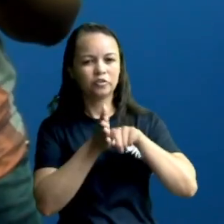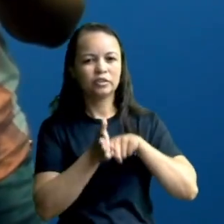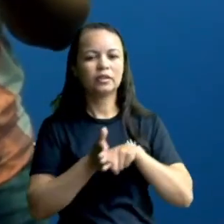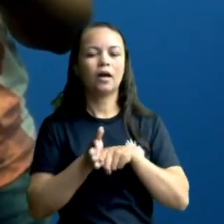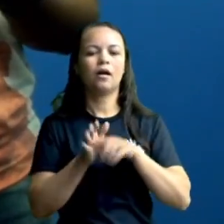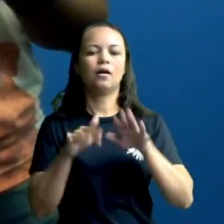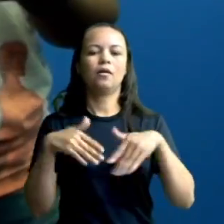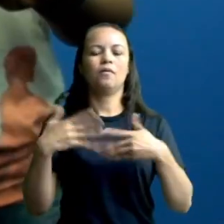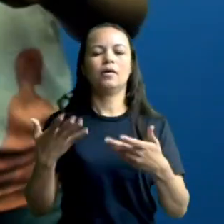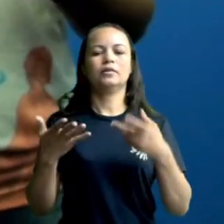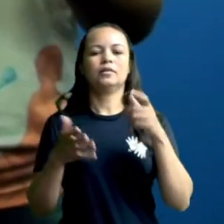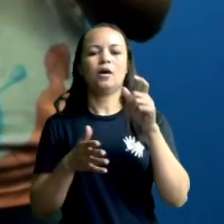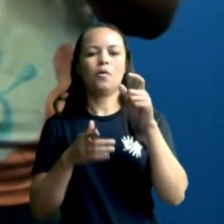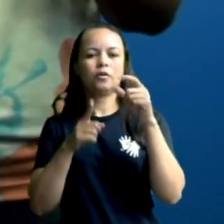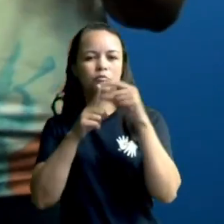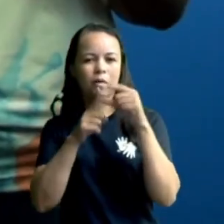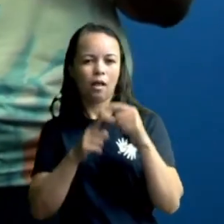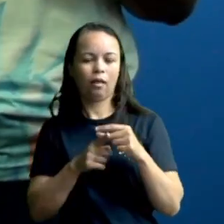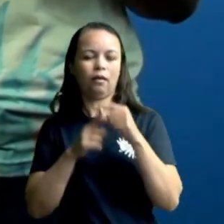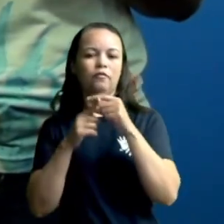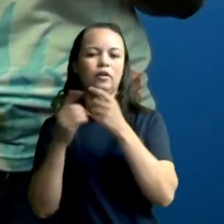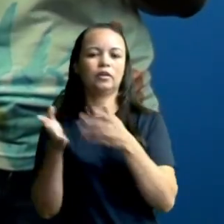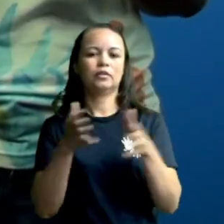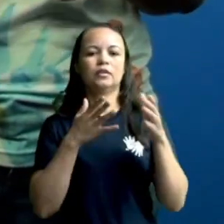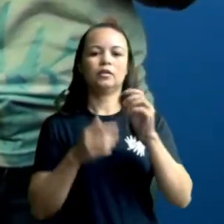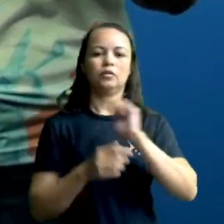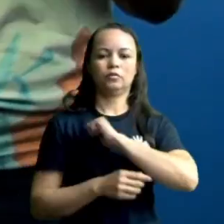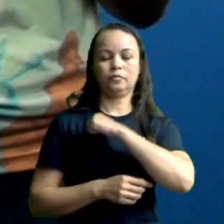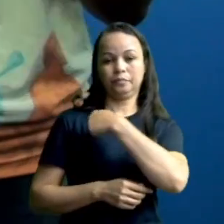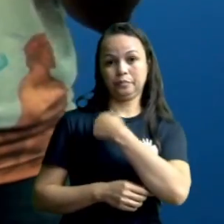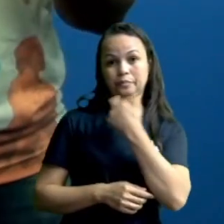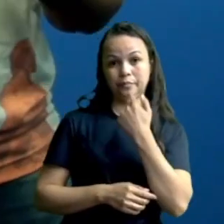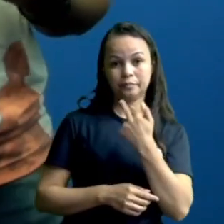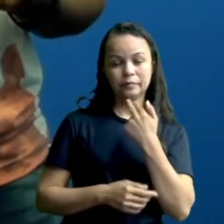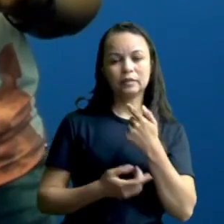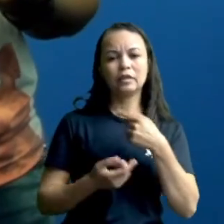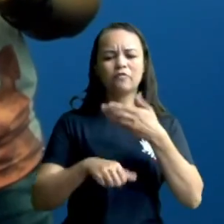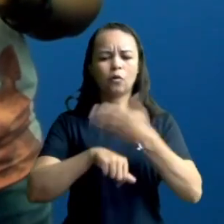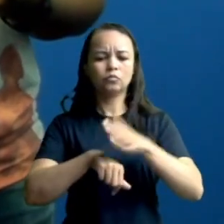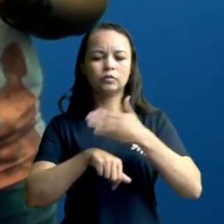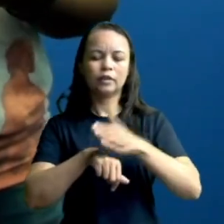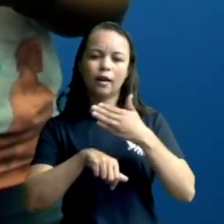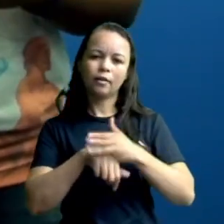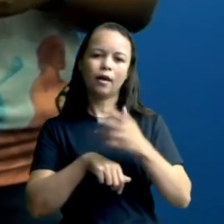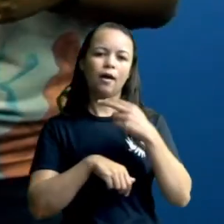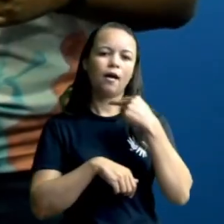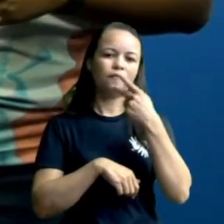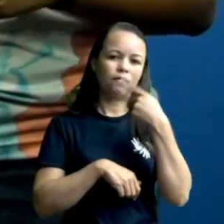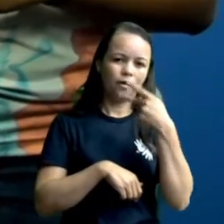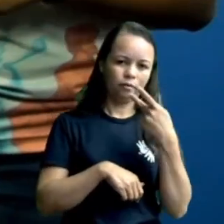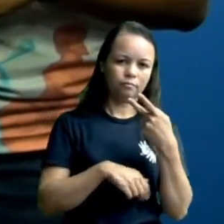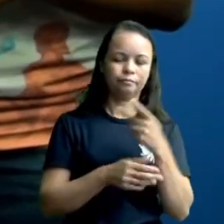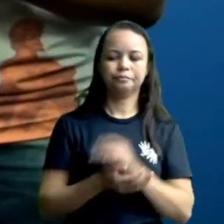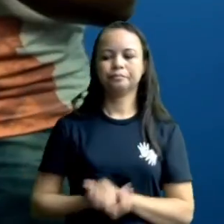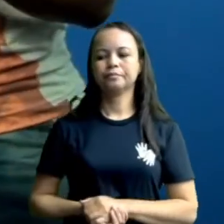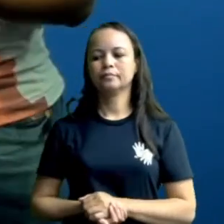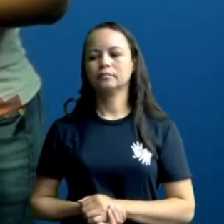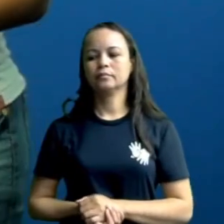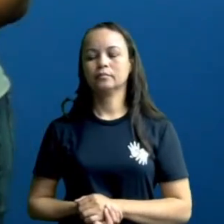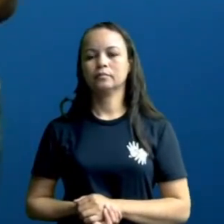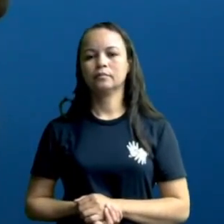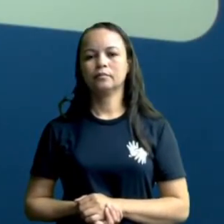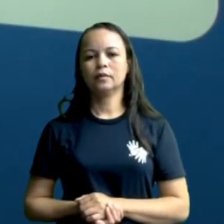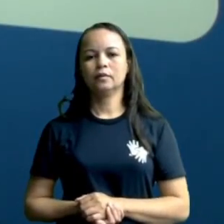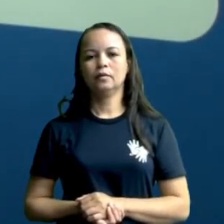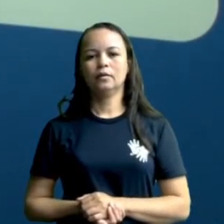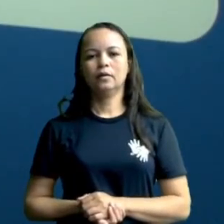quais são essas palavras heterotônicas em língua espanhola e vão treinar a pronúncia, tá bom?